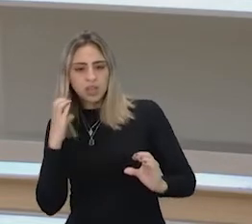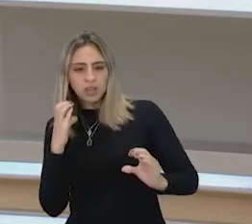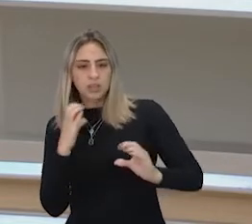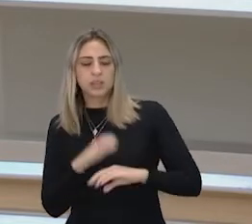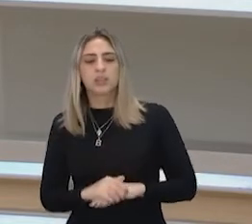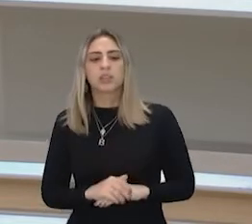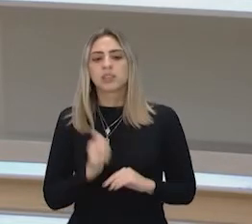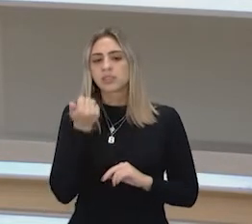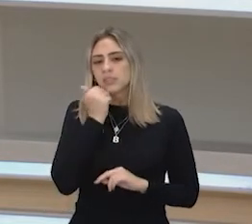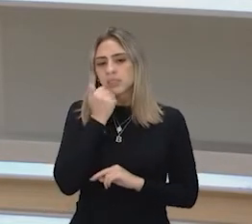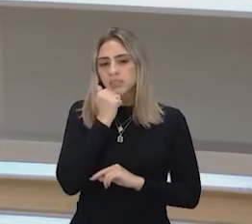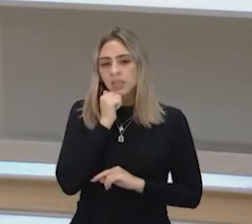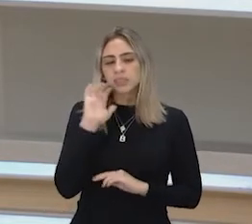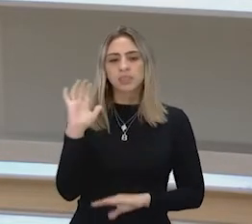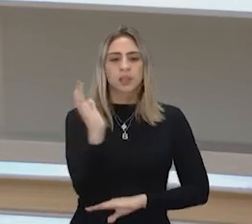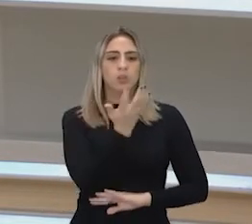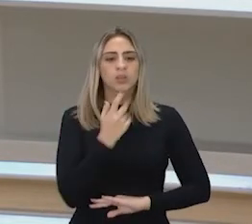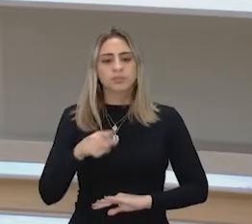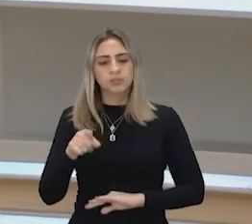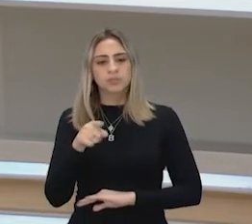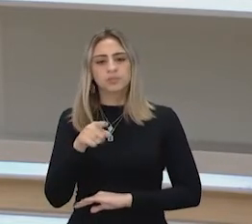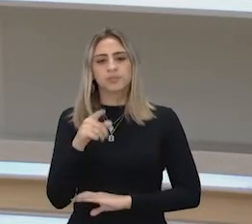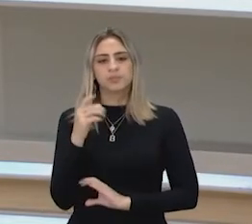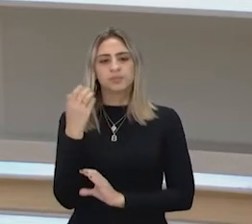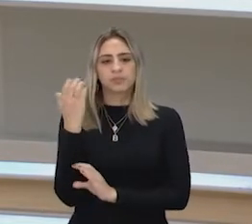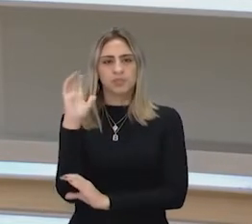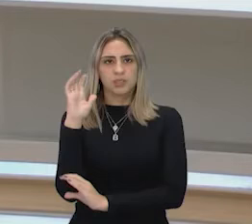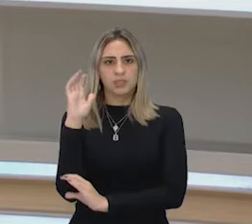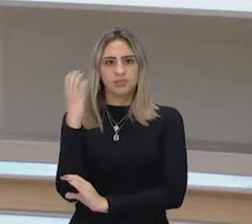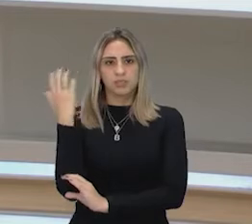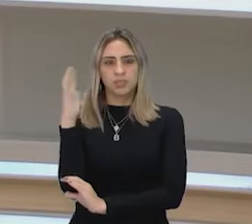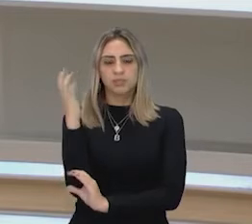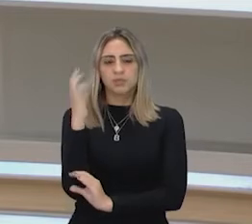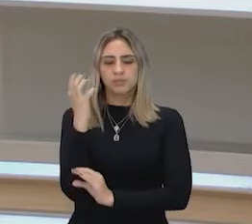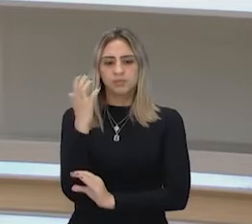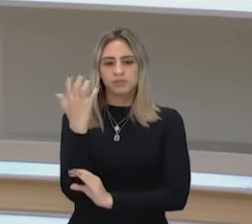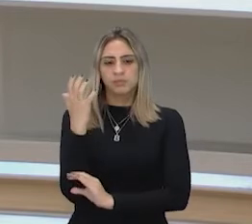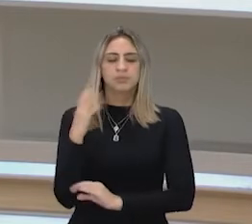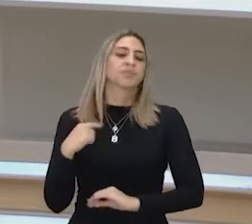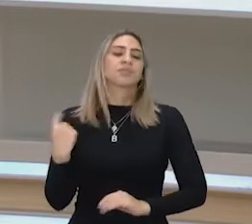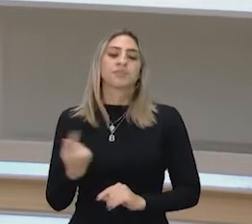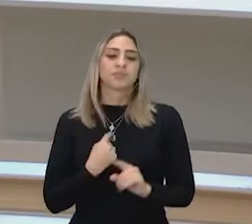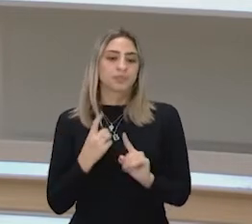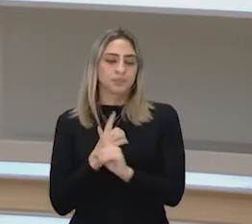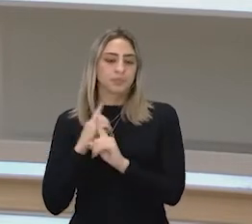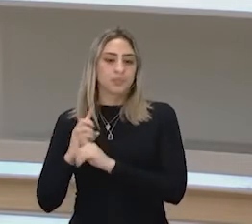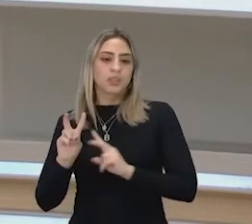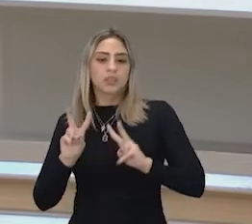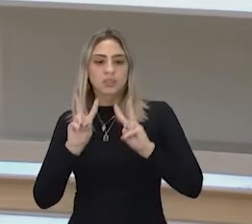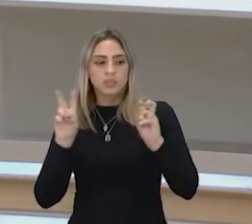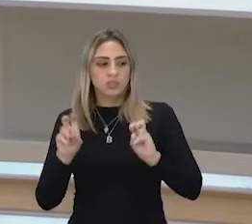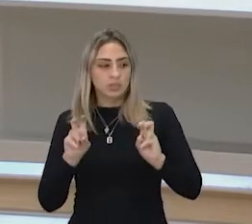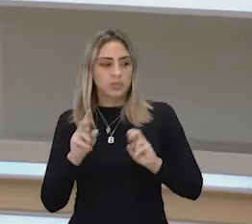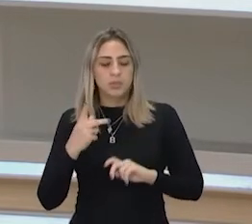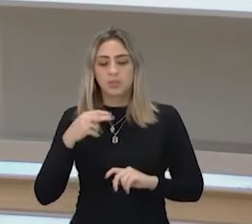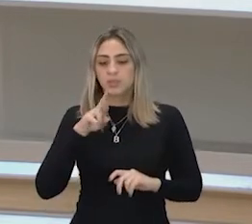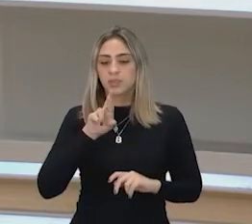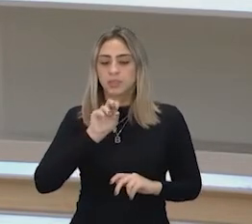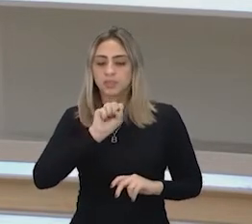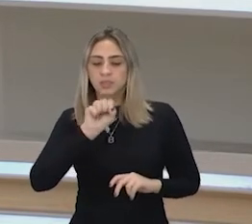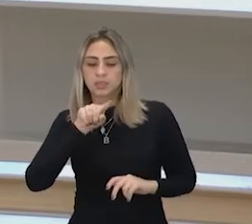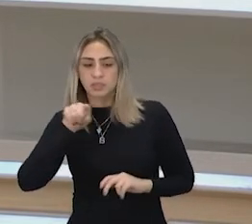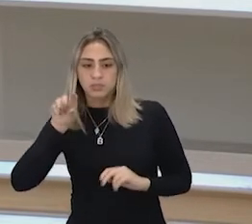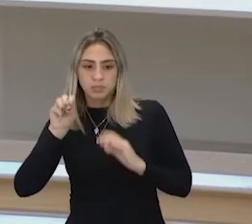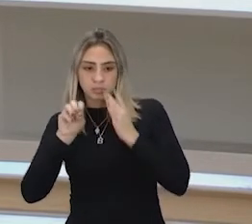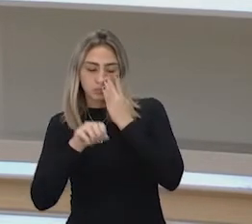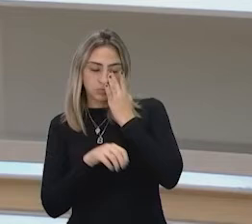área de ciências da natureza, você seguir essa carreira acadêmica, vocês vão encontrar. Nós vamos falar um pouquinho sobre pressão atmosférica e